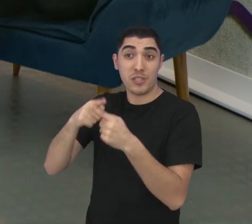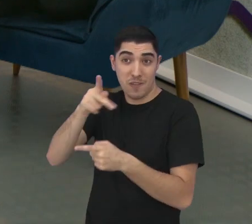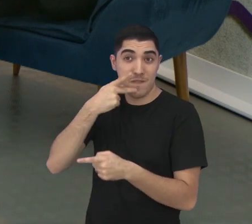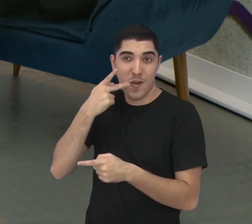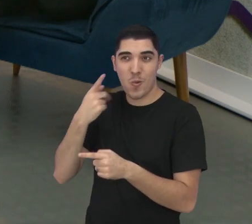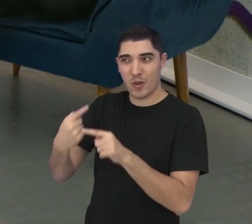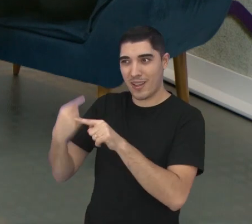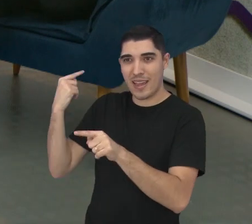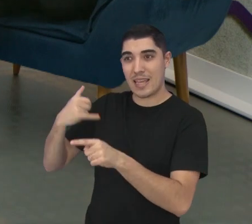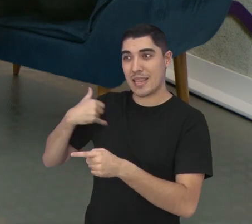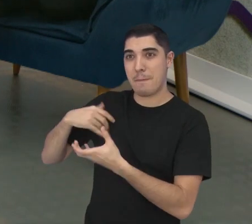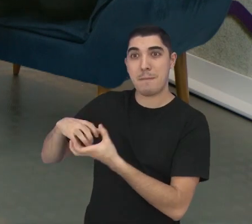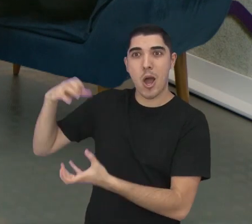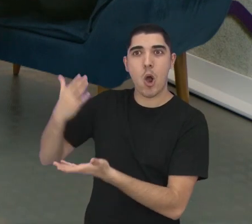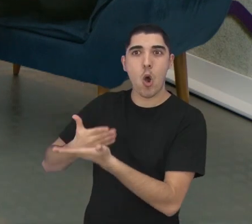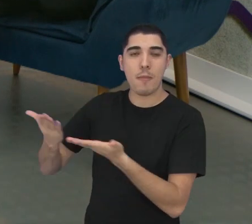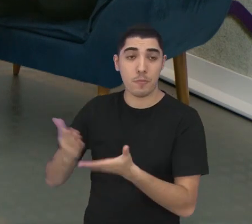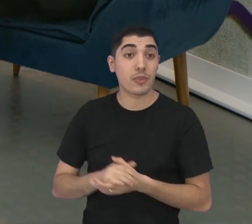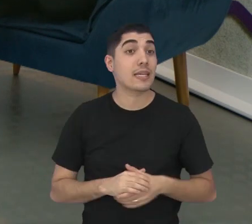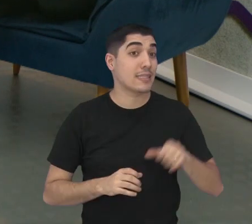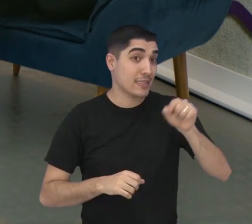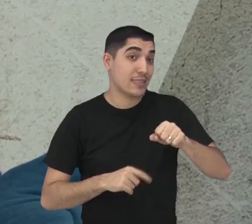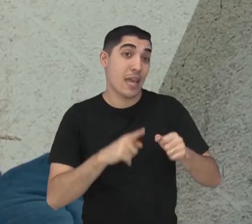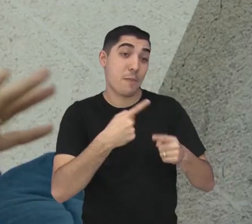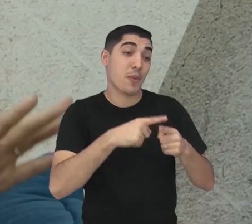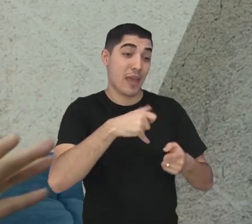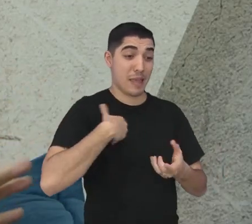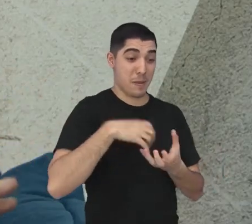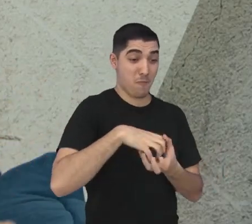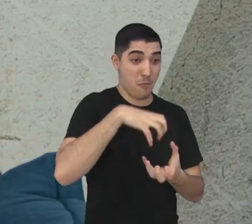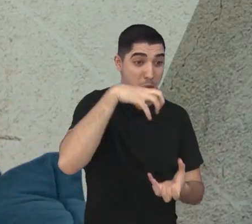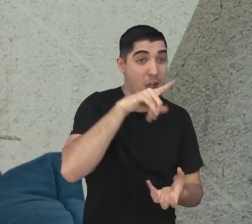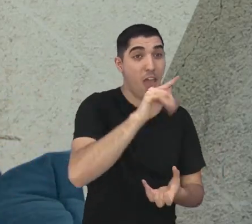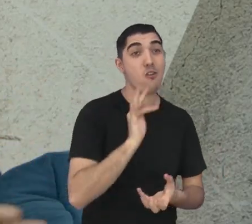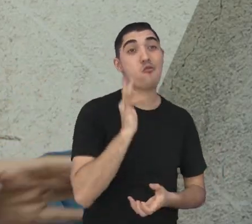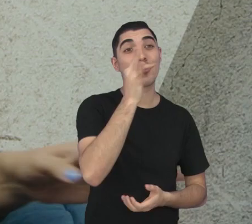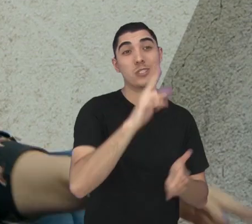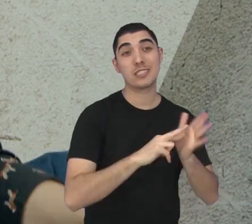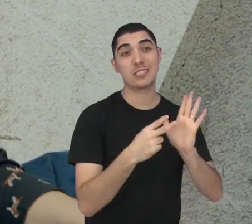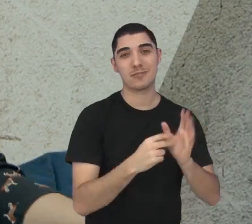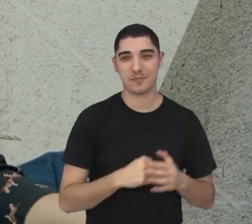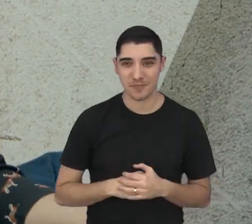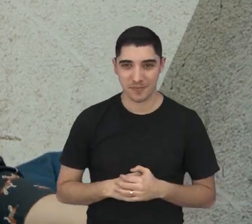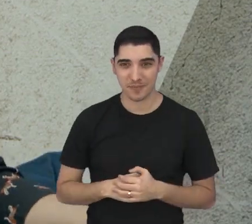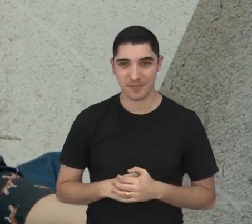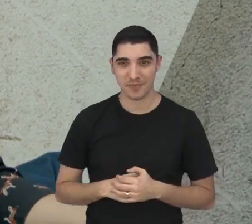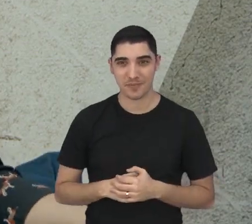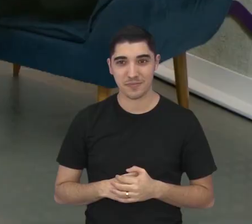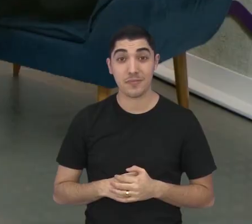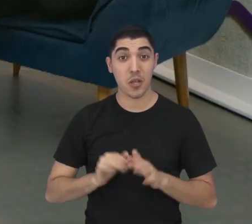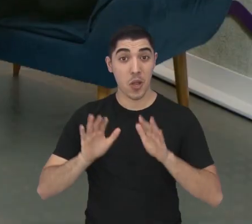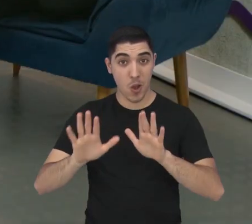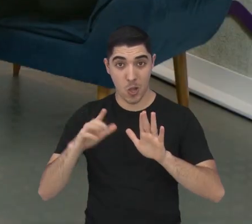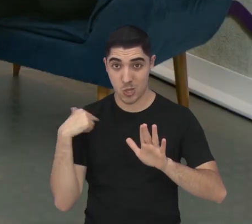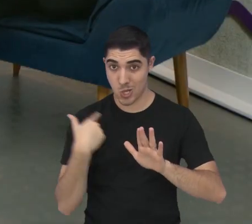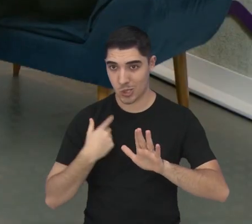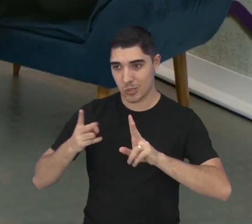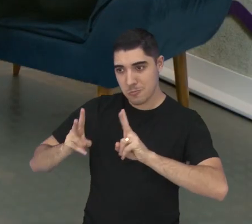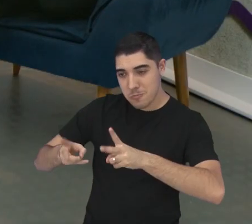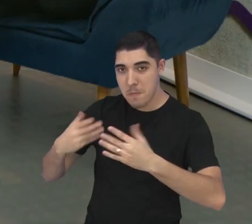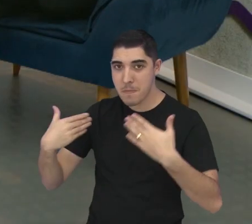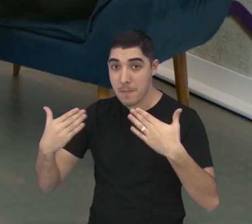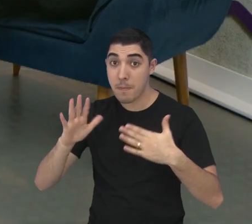como você disse, está... Tem um trocadilho, né? O envelhecimento é o futuro, né? É isso. É bem isso. A gente